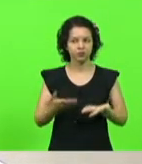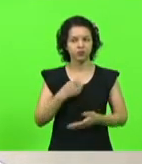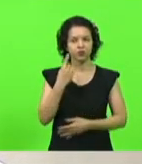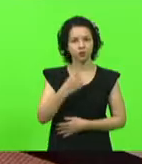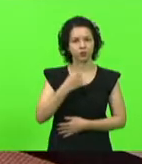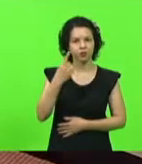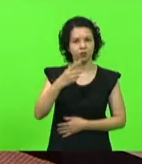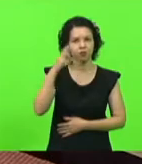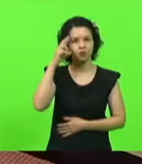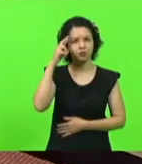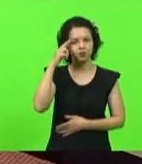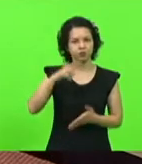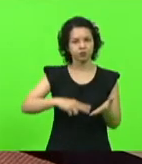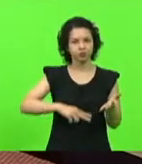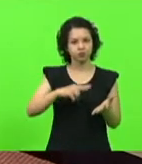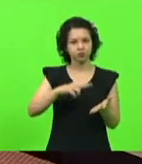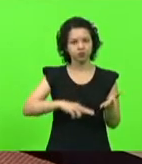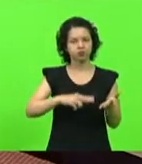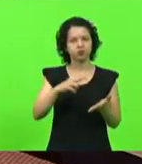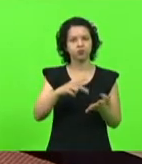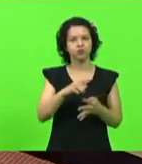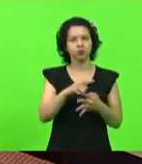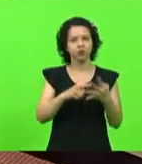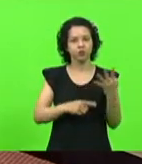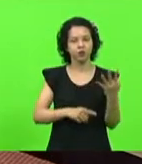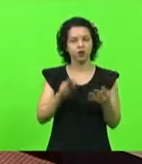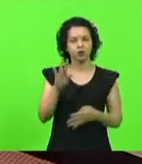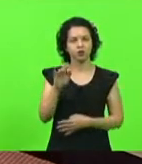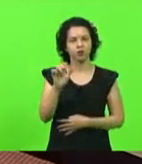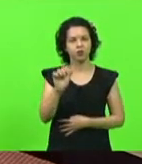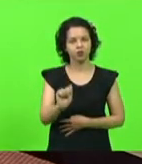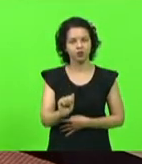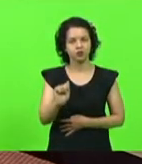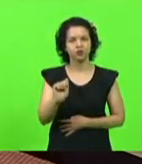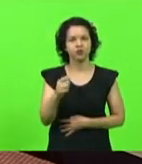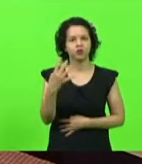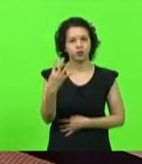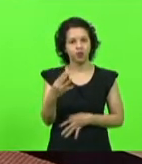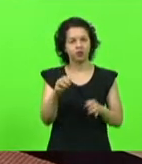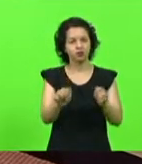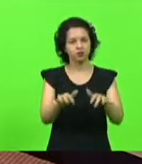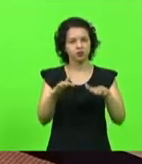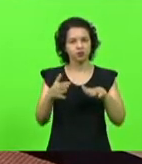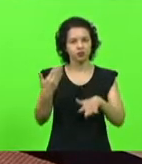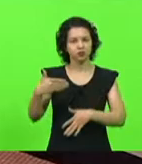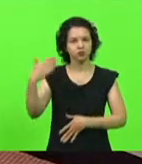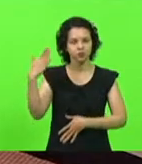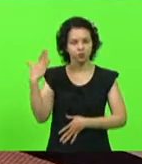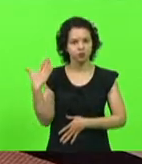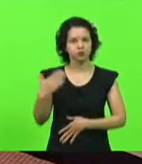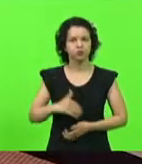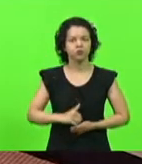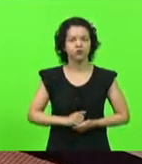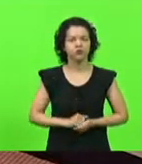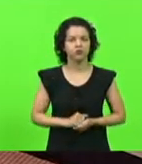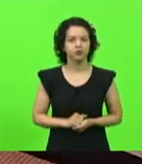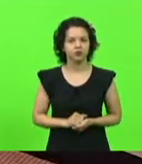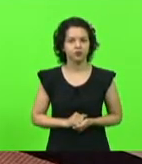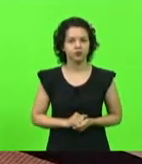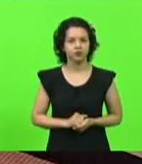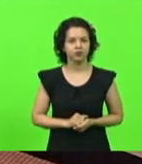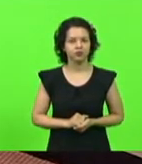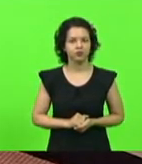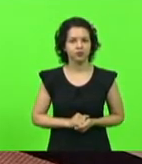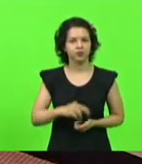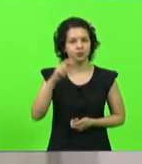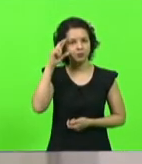Alba que proceda à leitura de quatro atas de quatro sessões anteriores. Por gentileza, deputado